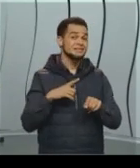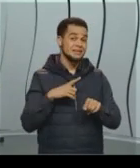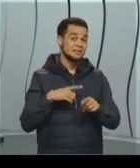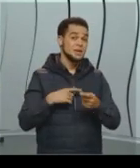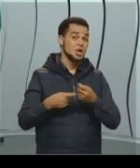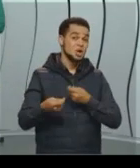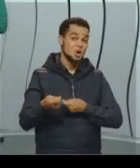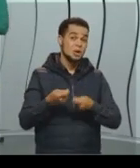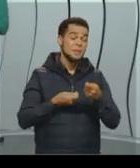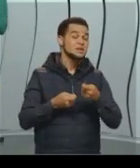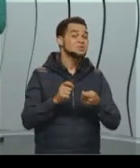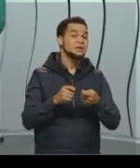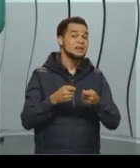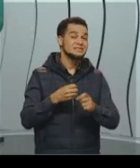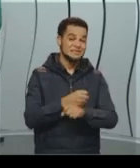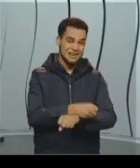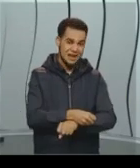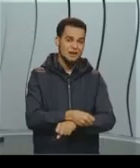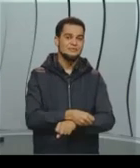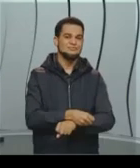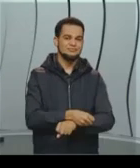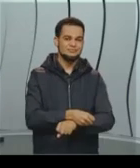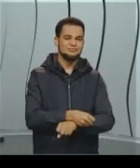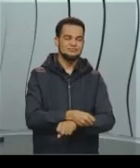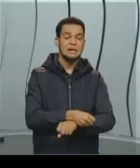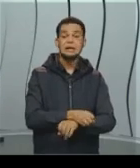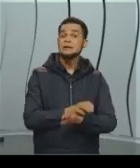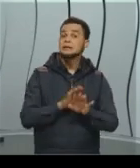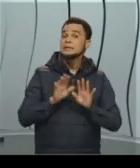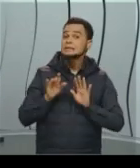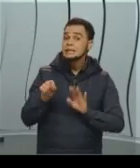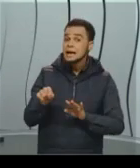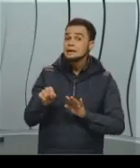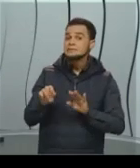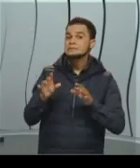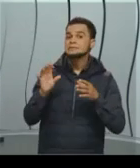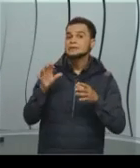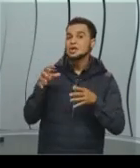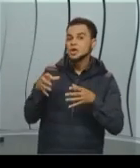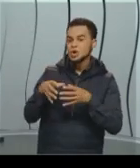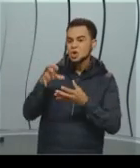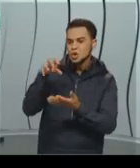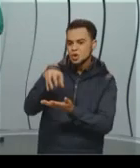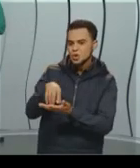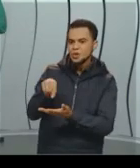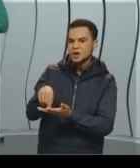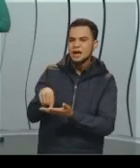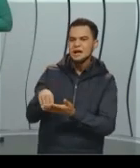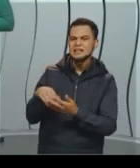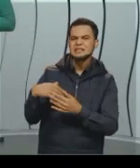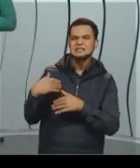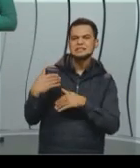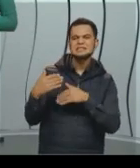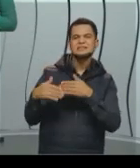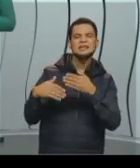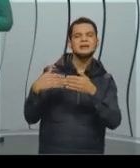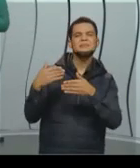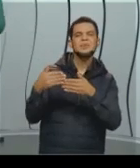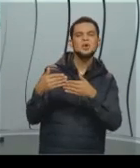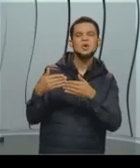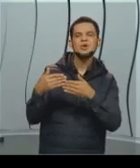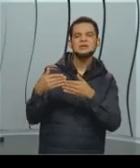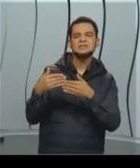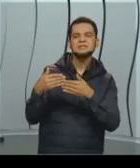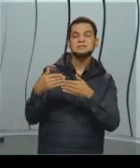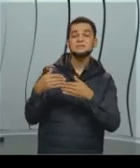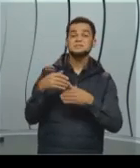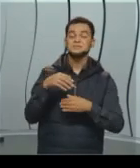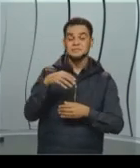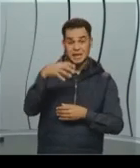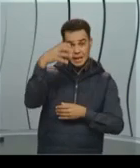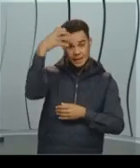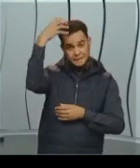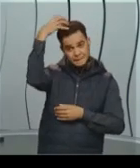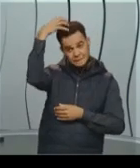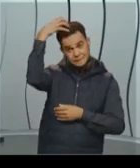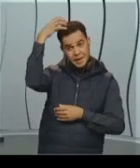escravizados, né? Uma região que mais tarde ela vai ser dominada pelo Império Mali. E nesse contexto a gente chama atenção